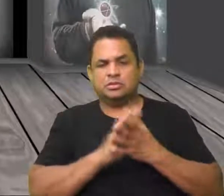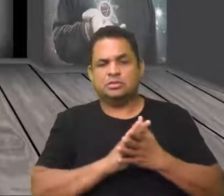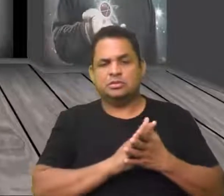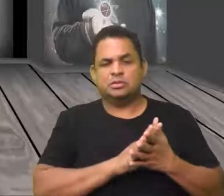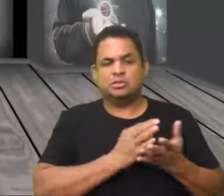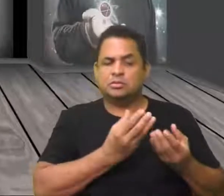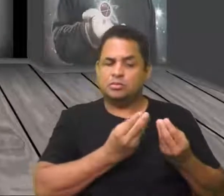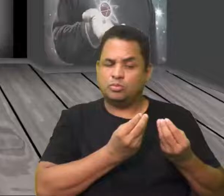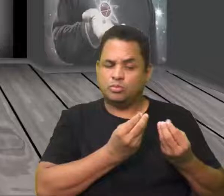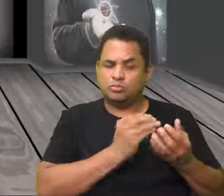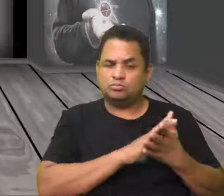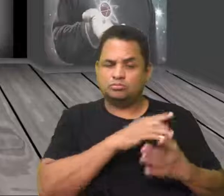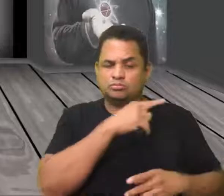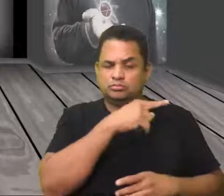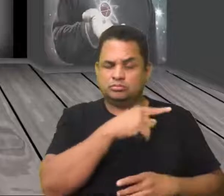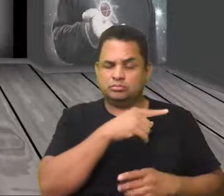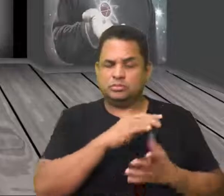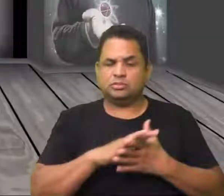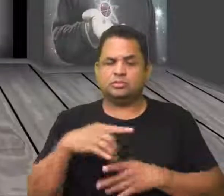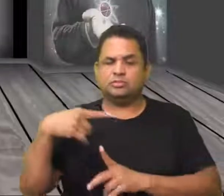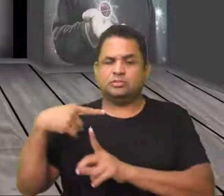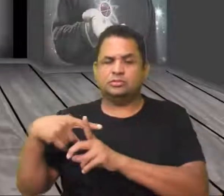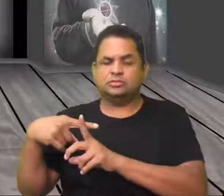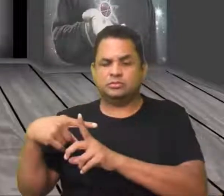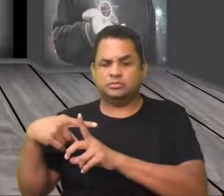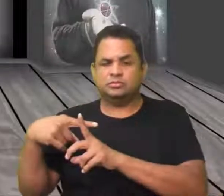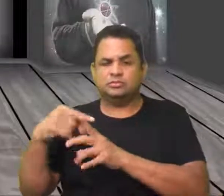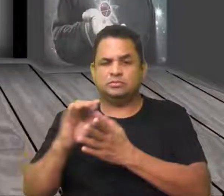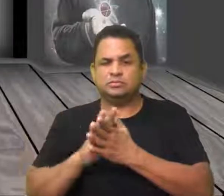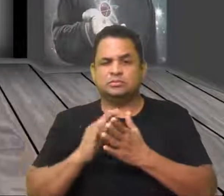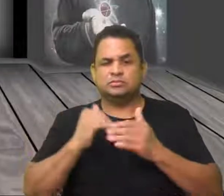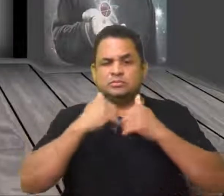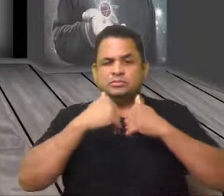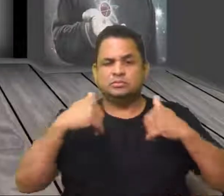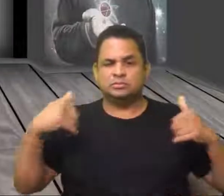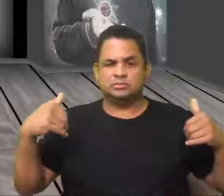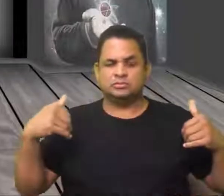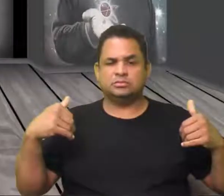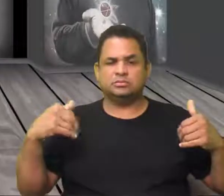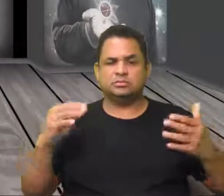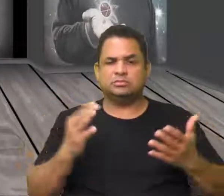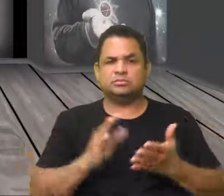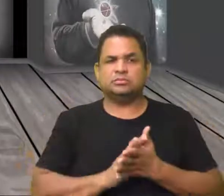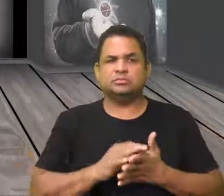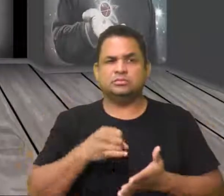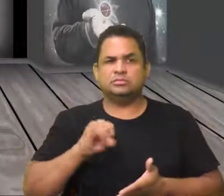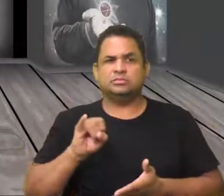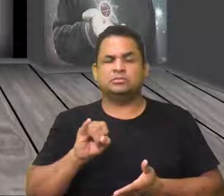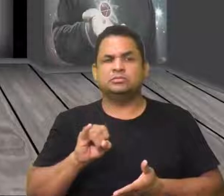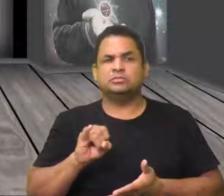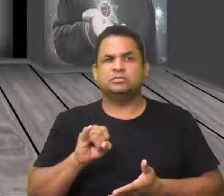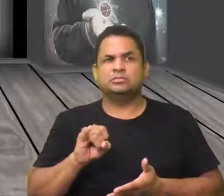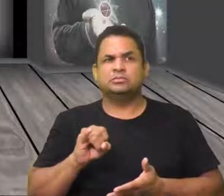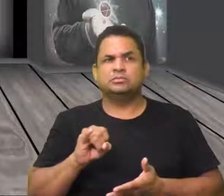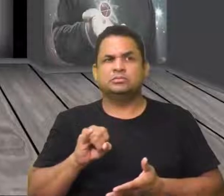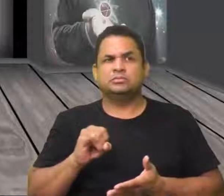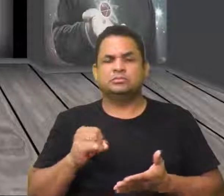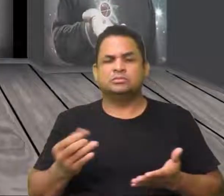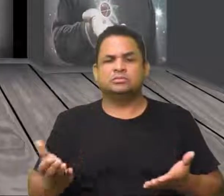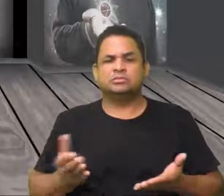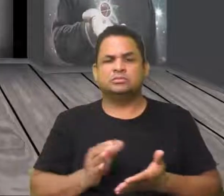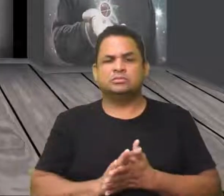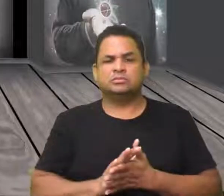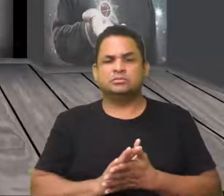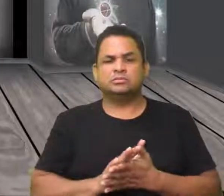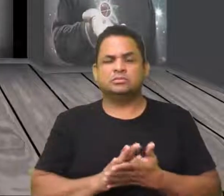por exemplo, negativo e aqui o positivo, beleza, quando você separar vai até acontecer, mas se for uma só, não tem para onde ela ir. Então ela só